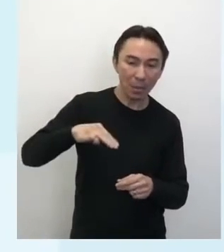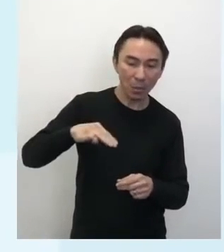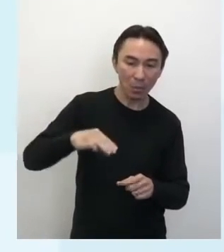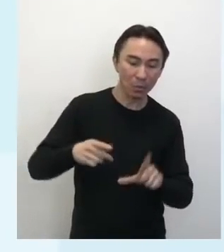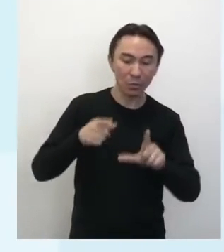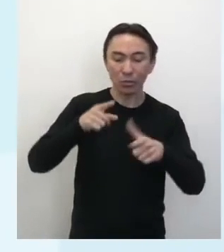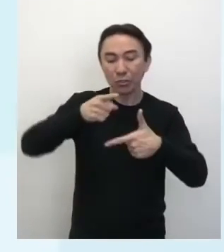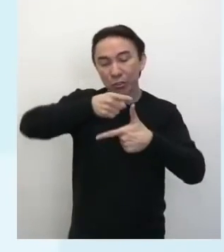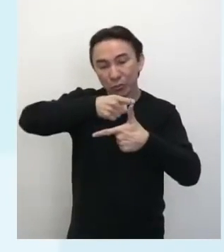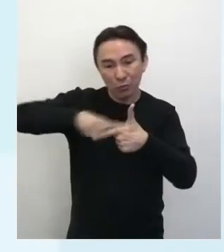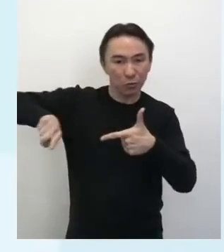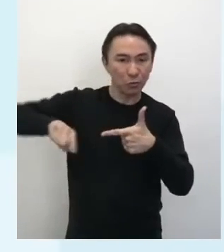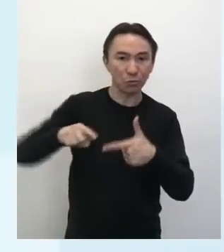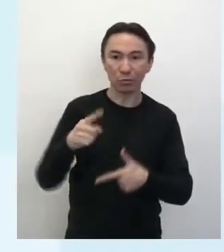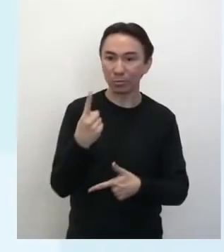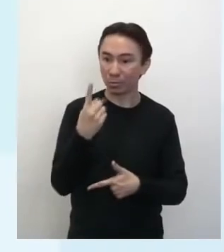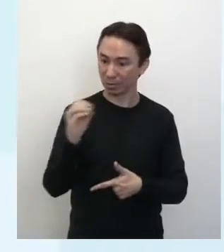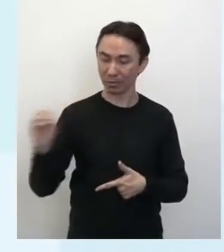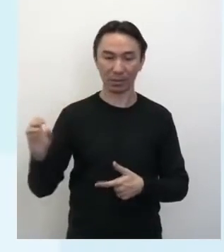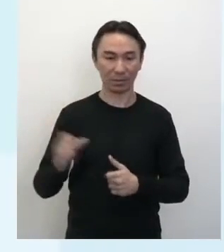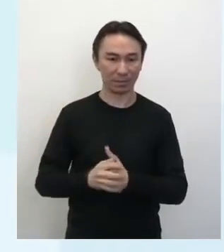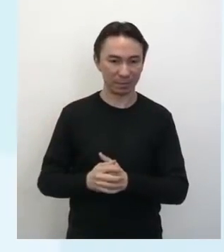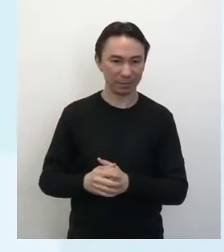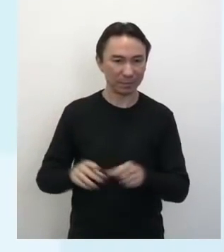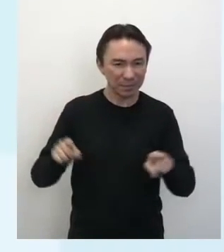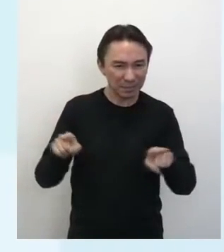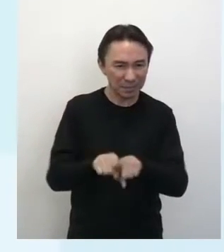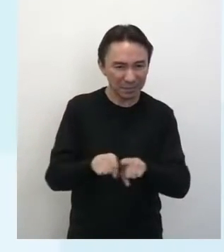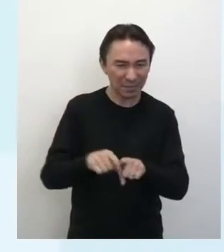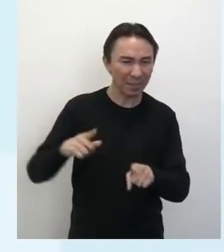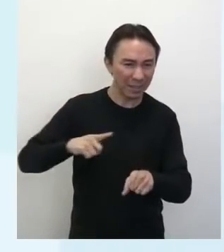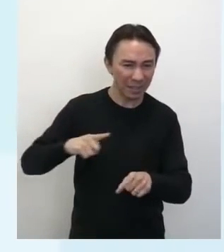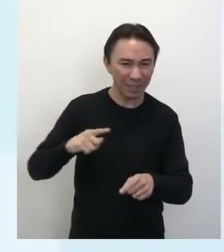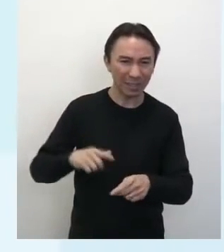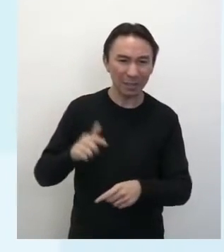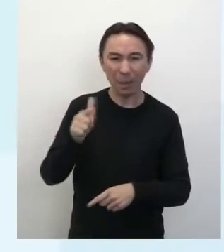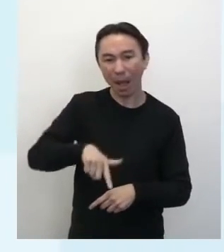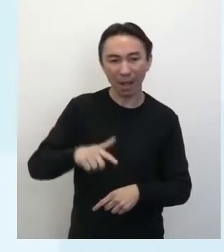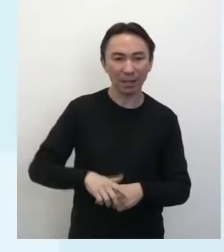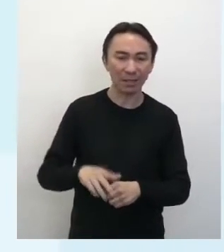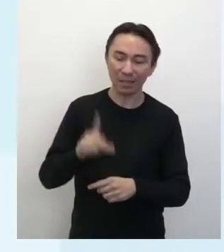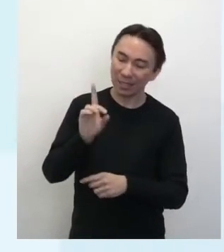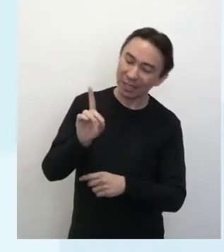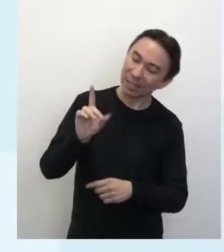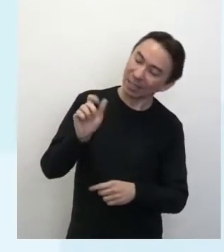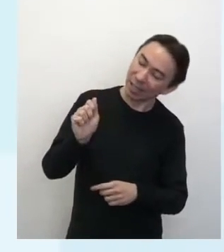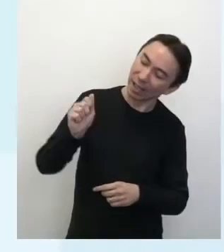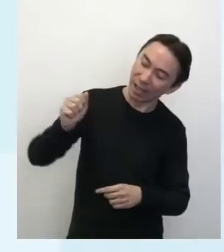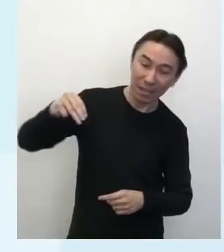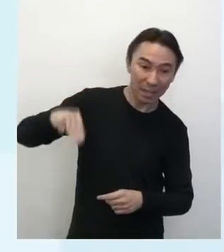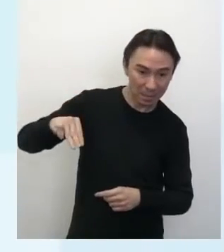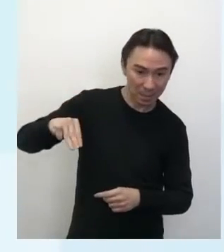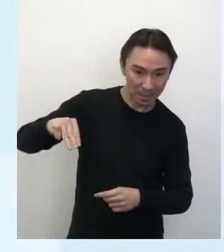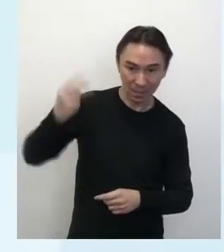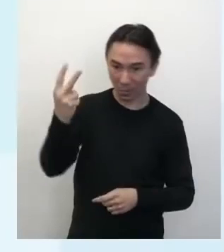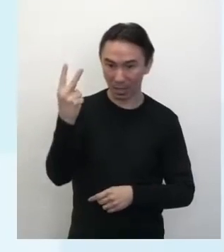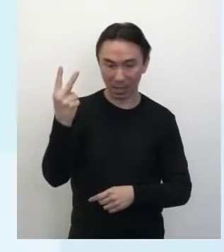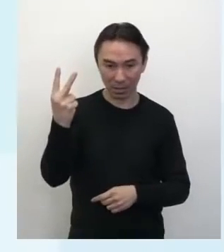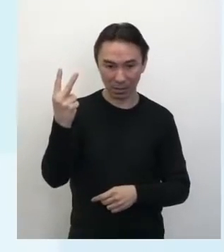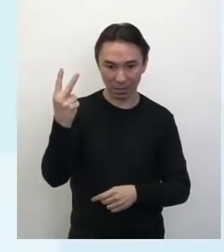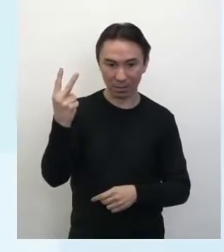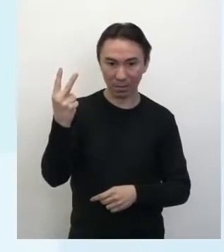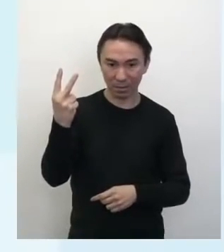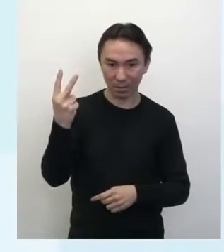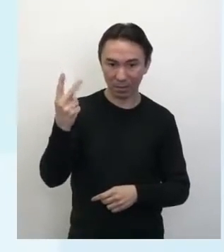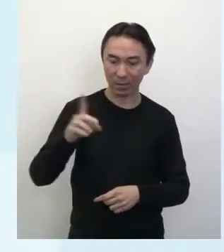o decâmetro. Lembra muito o nome decâmetro com decímetro, né? Toma cuidado. Os dois são 10. Os